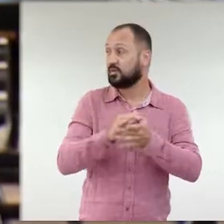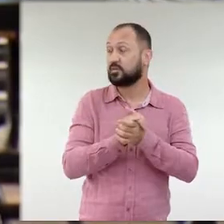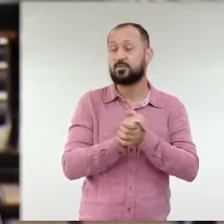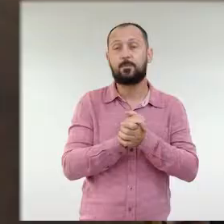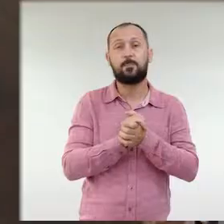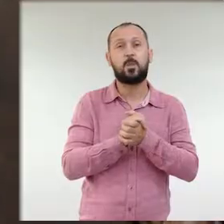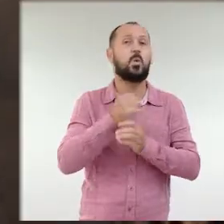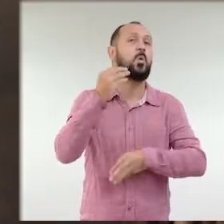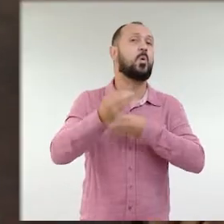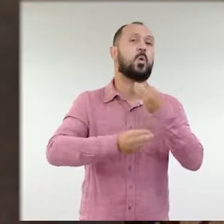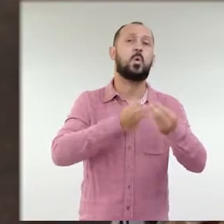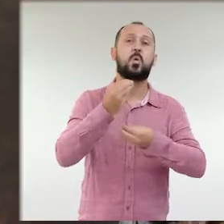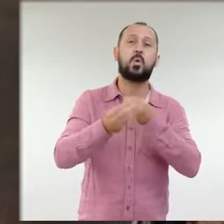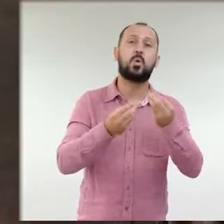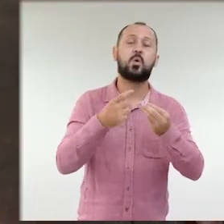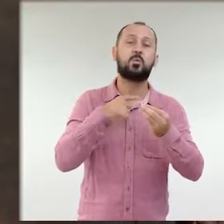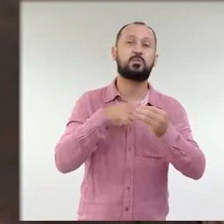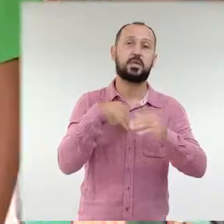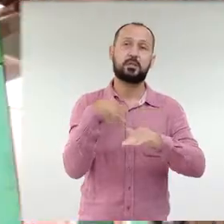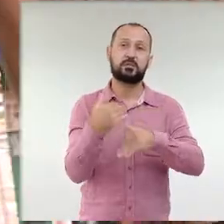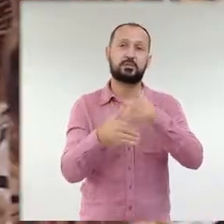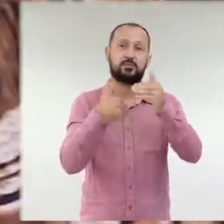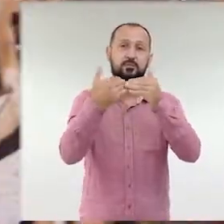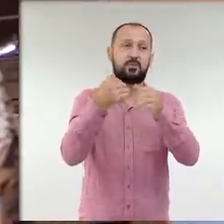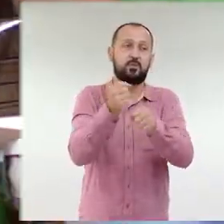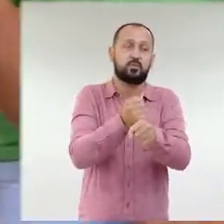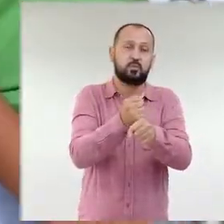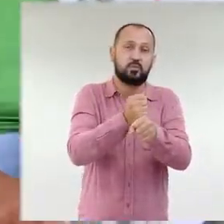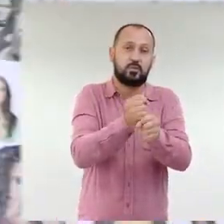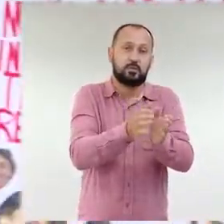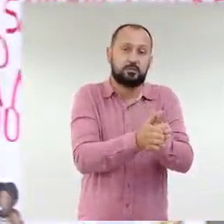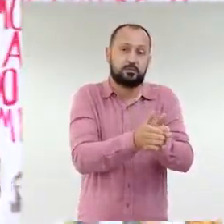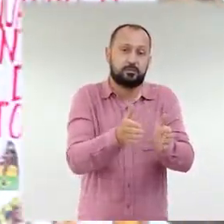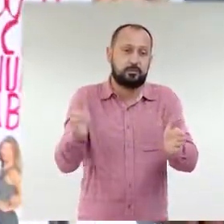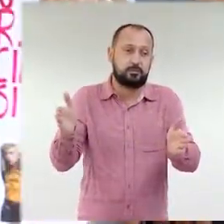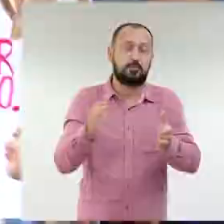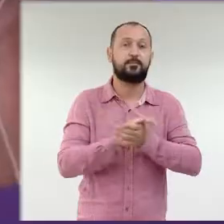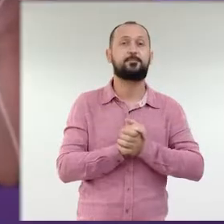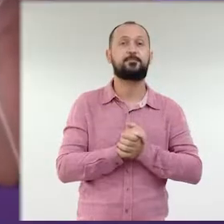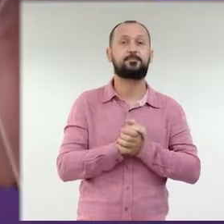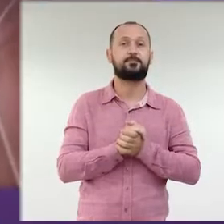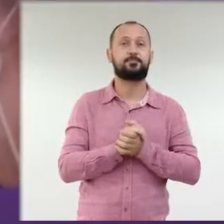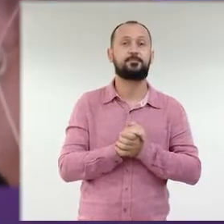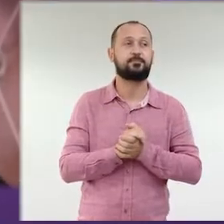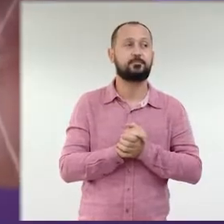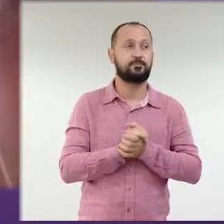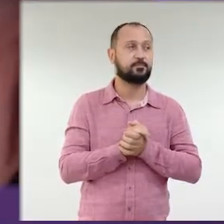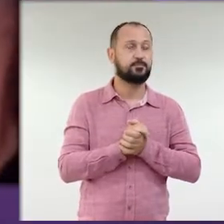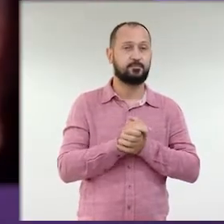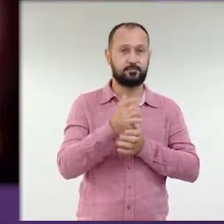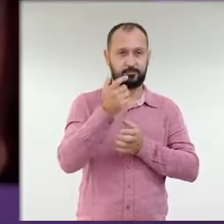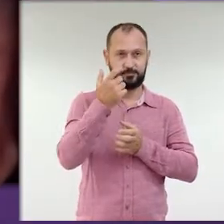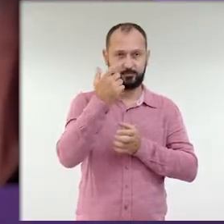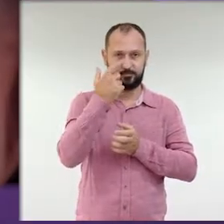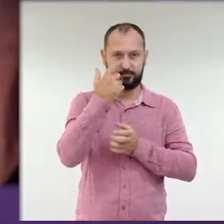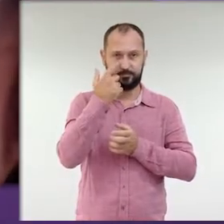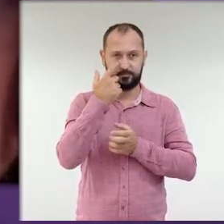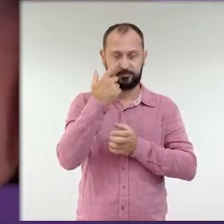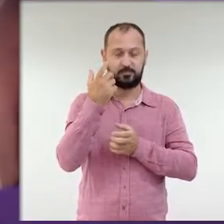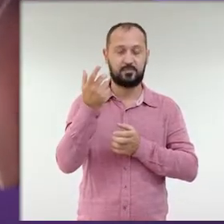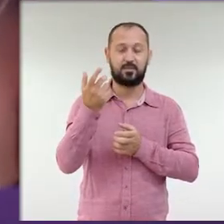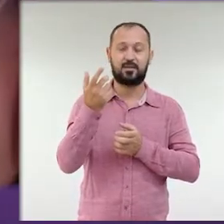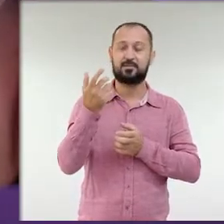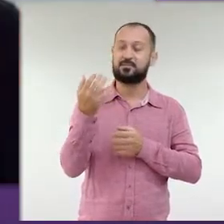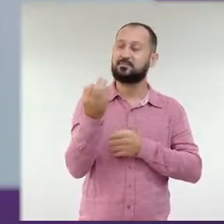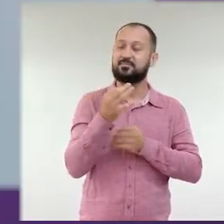Como é que está sendo, então, ver essa evolução aí ao longo dos anos? Está sendo fantástico. Eu até compartilhei com a